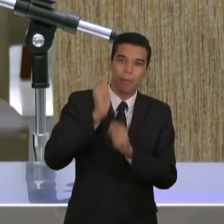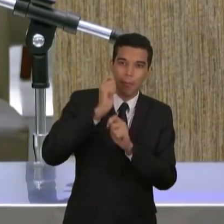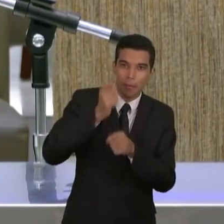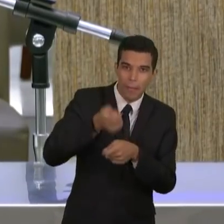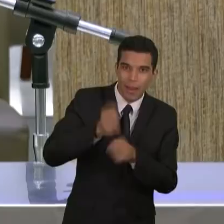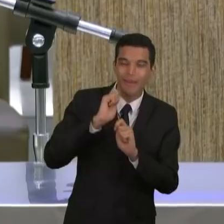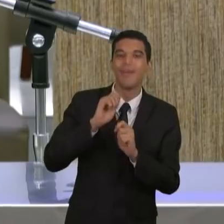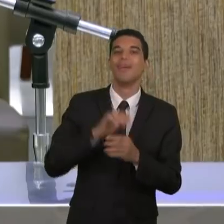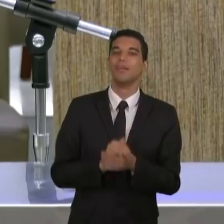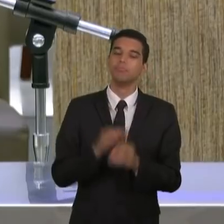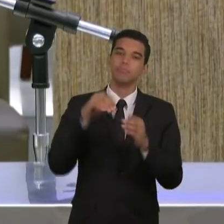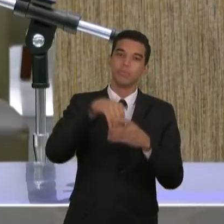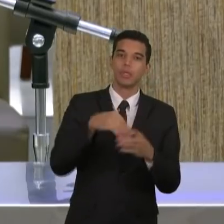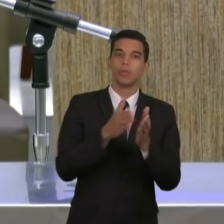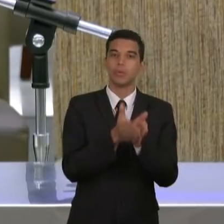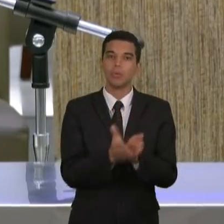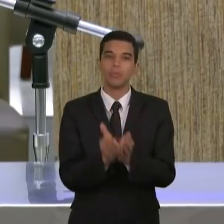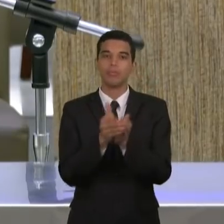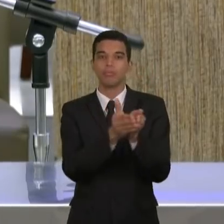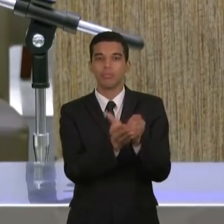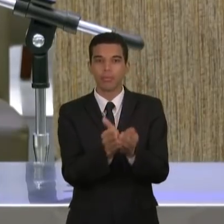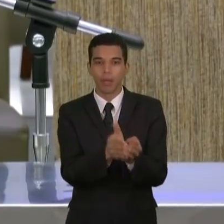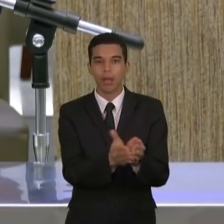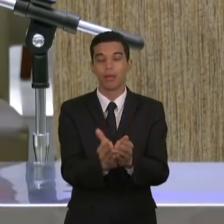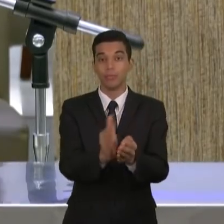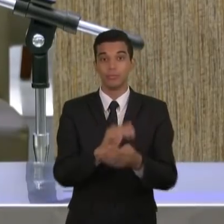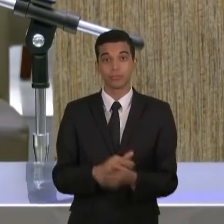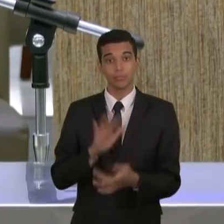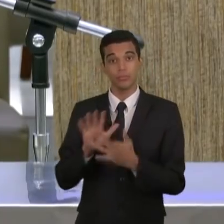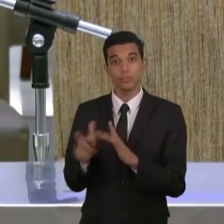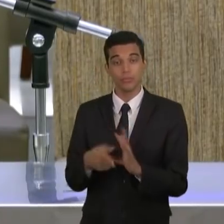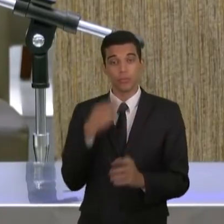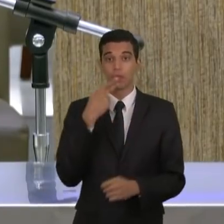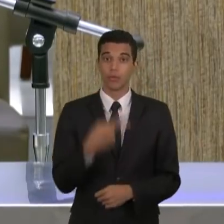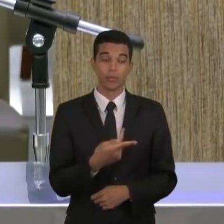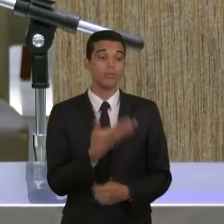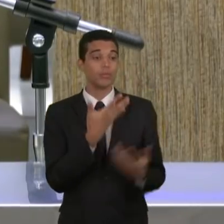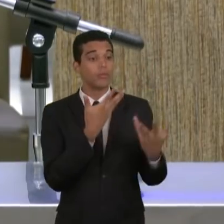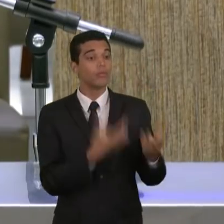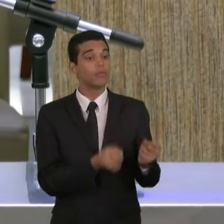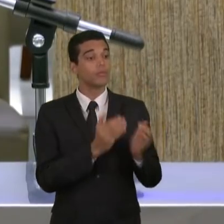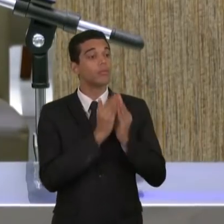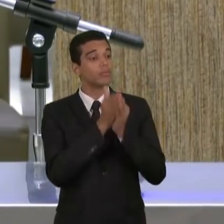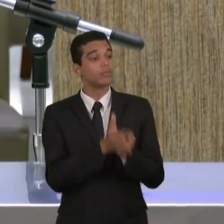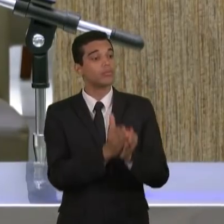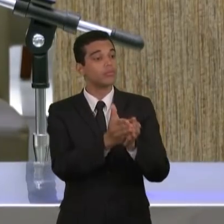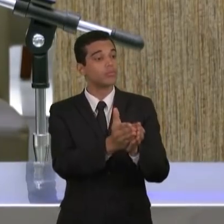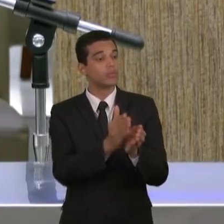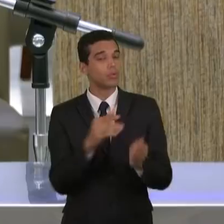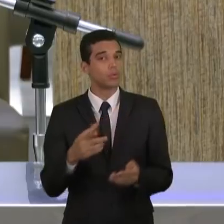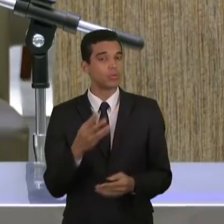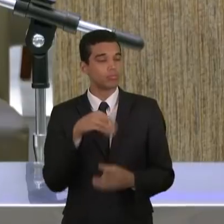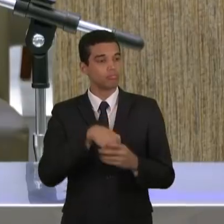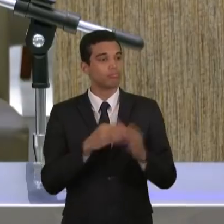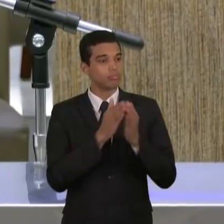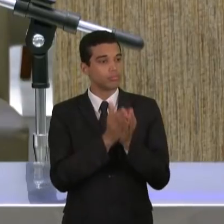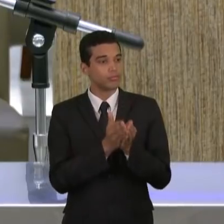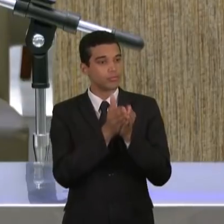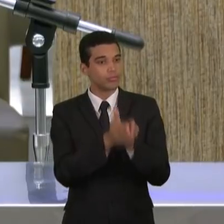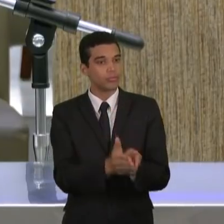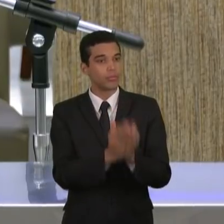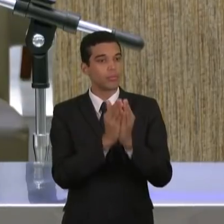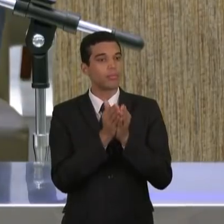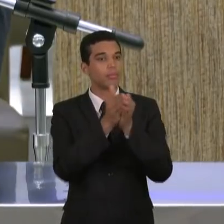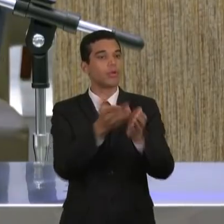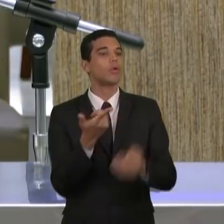experientes no que estavam fazendo Jesus diz a eles vamos para o outro lado eu imagino que naturalmente de maneira automática Pedro deve ter